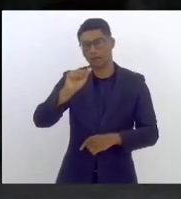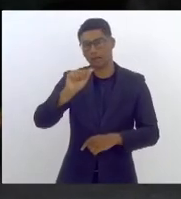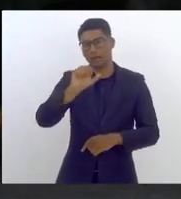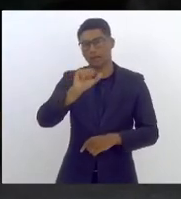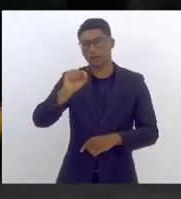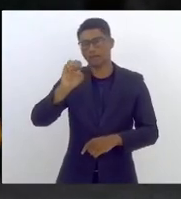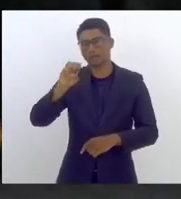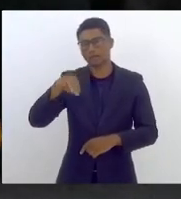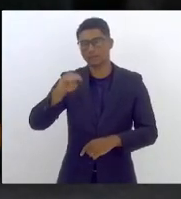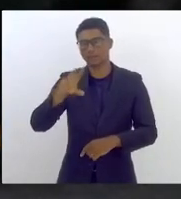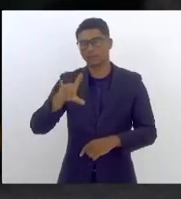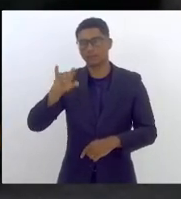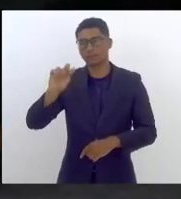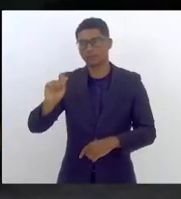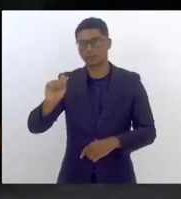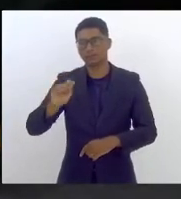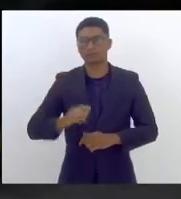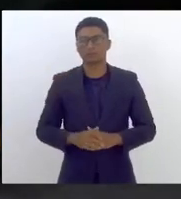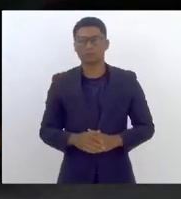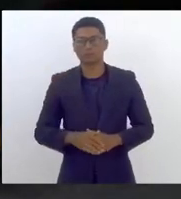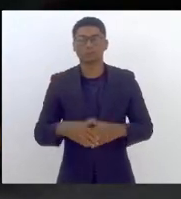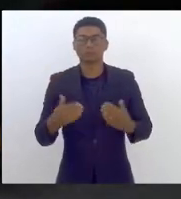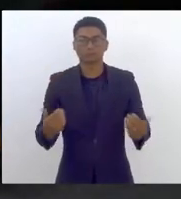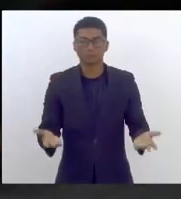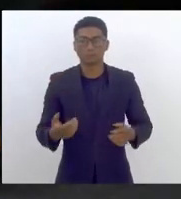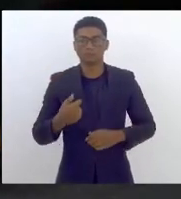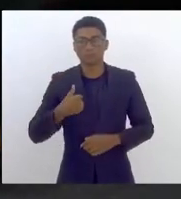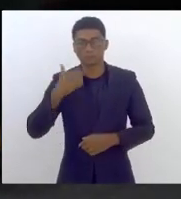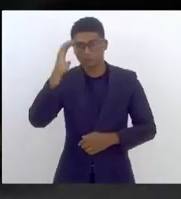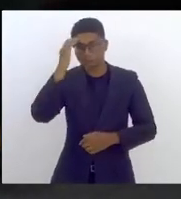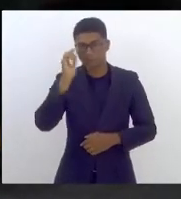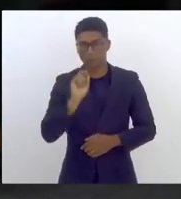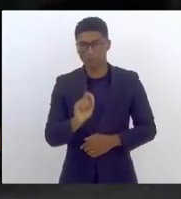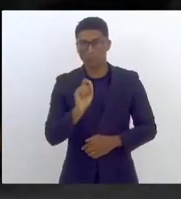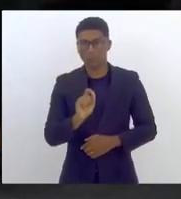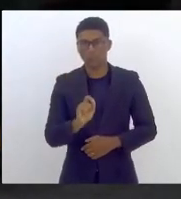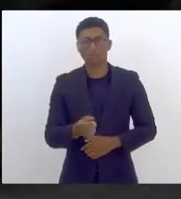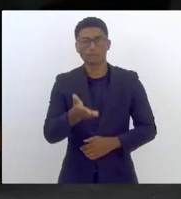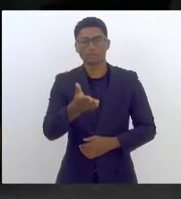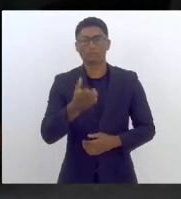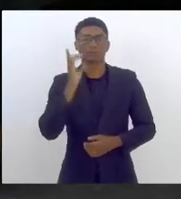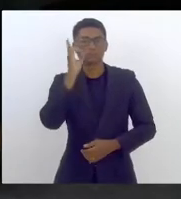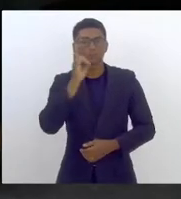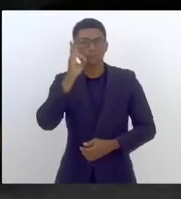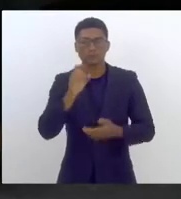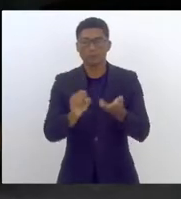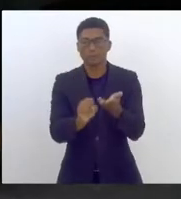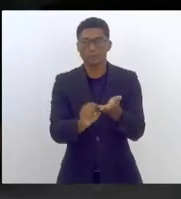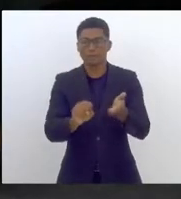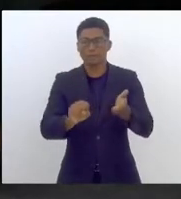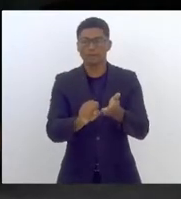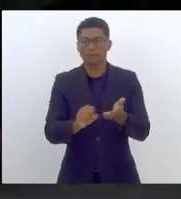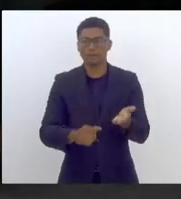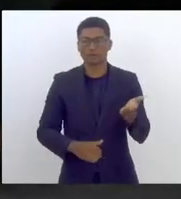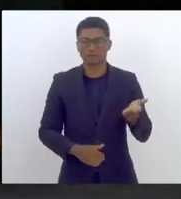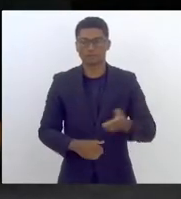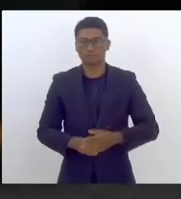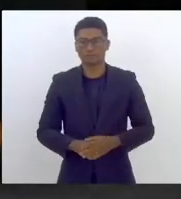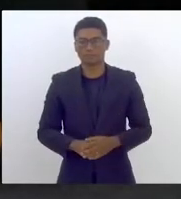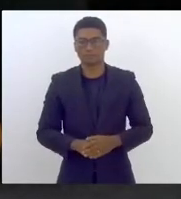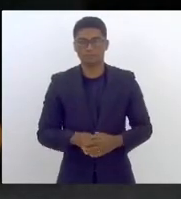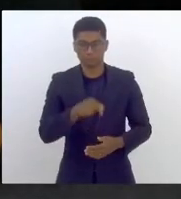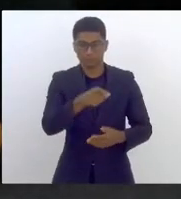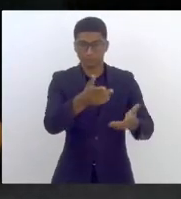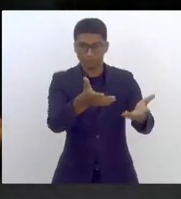presidente eu entendo que o deputado Malafaia na justificativa Ele